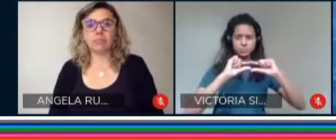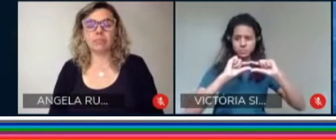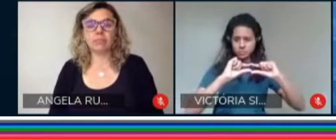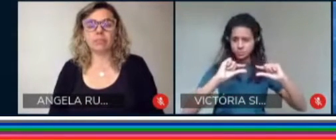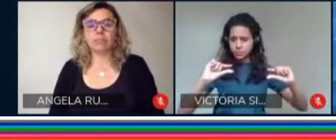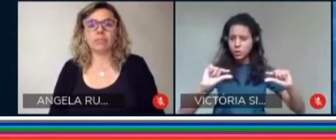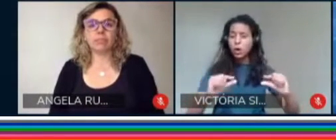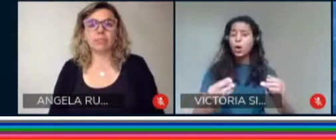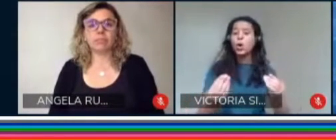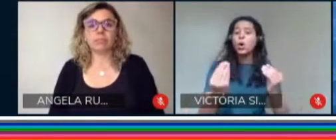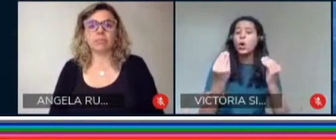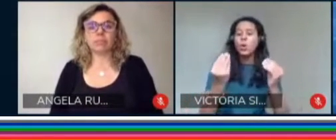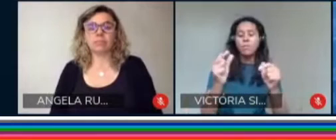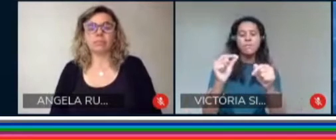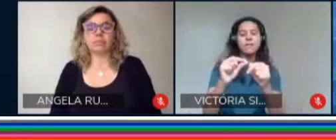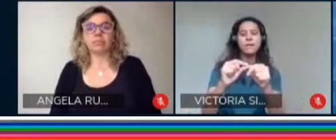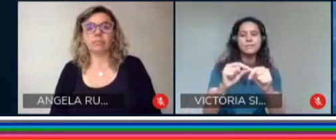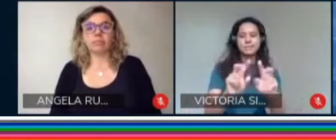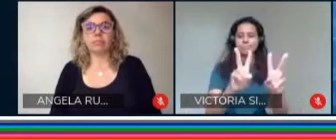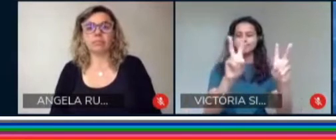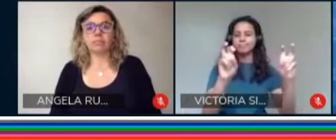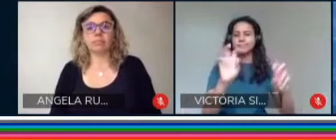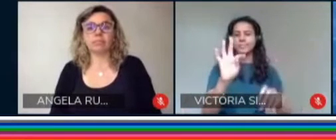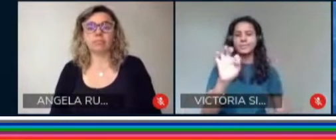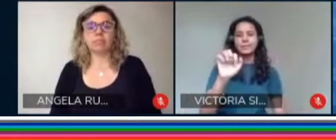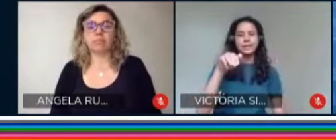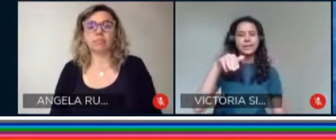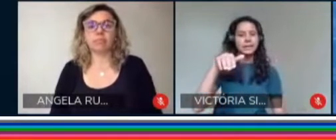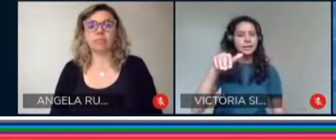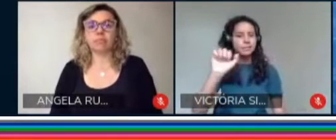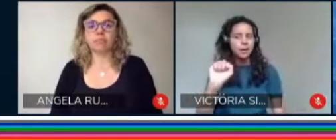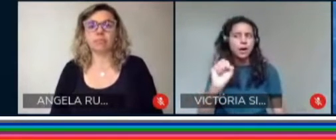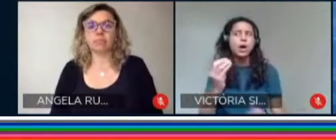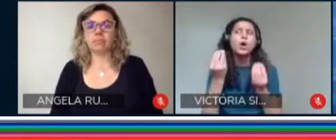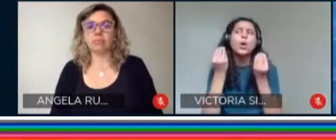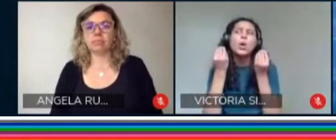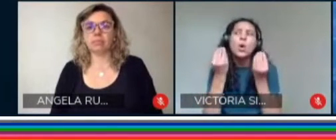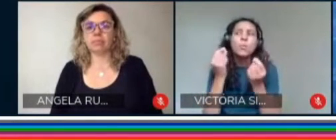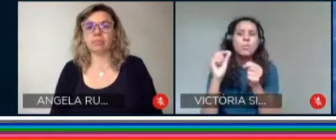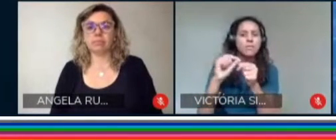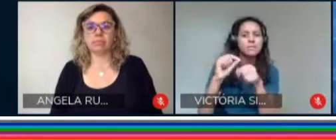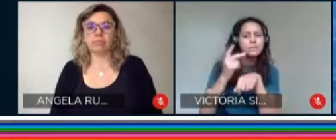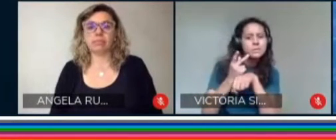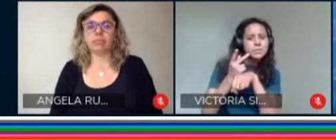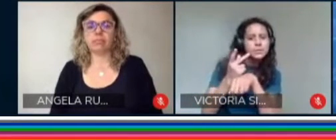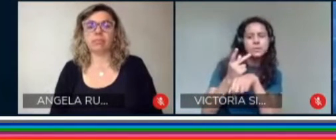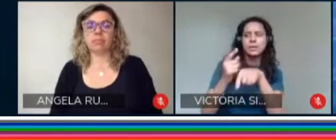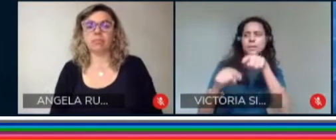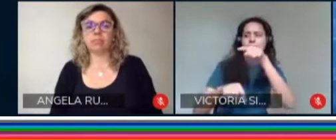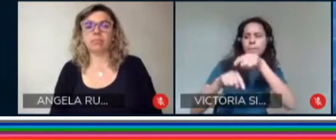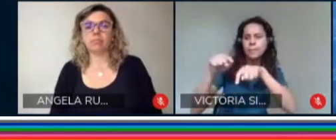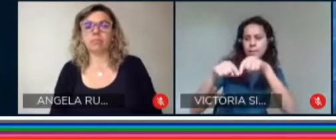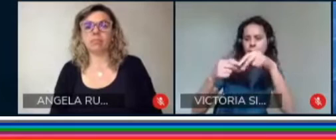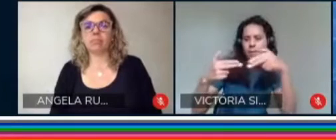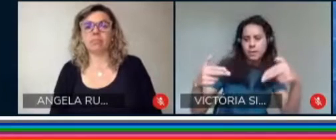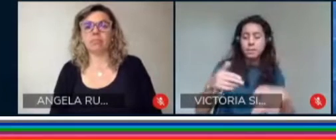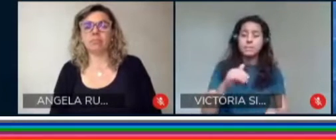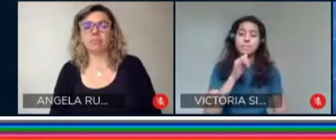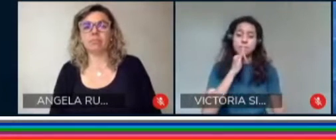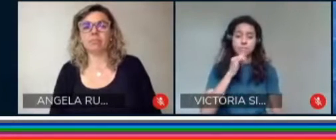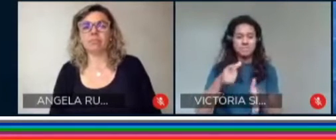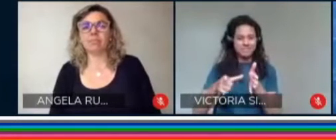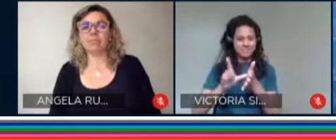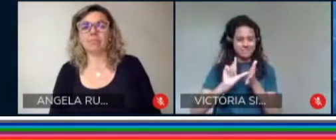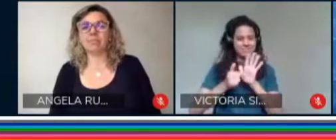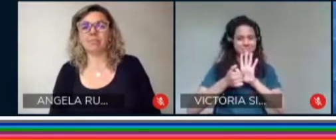Existem N possibilidades diante de um mesmo tema. A Isis, que trabalhou com aquele artista, poderia ter trabalhado